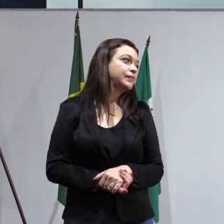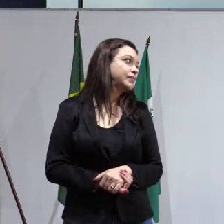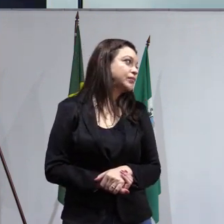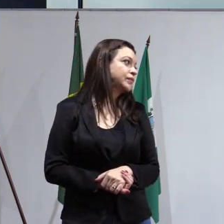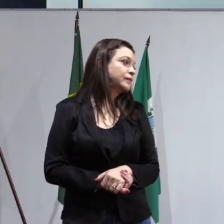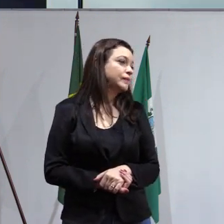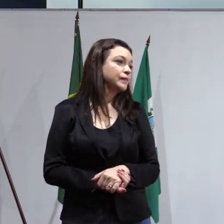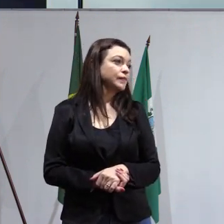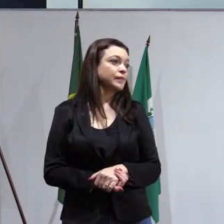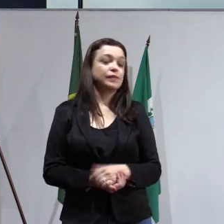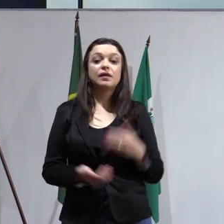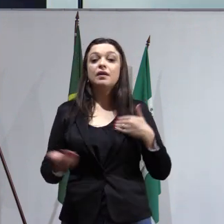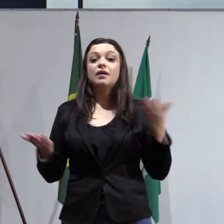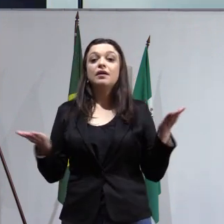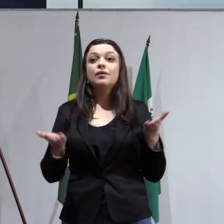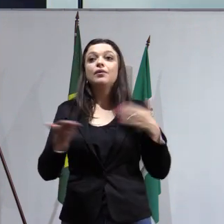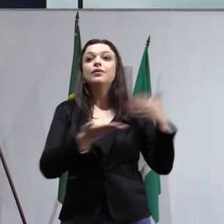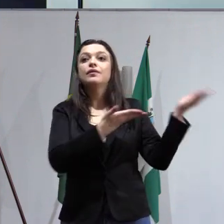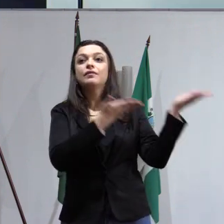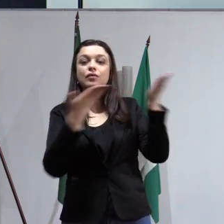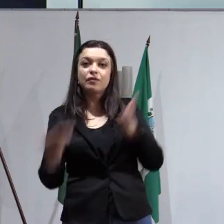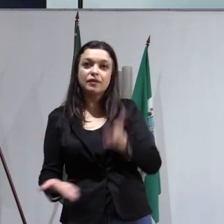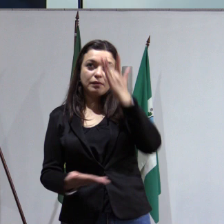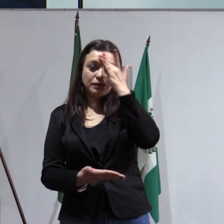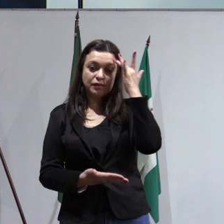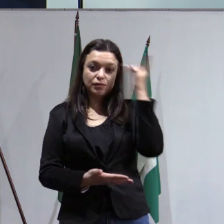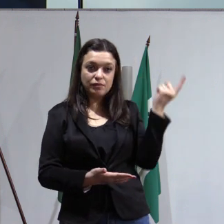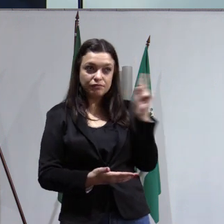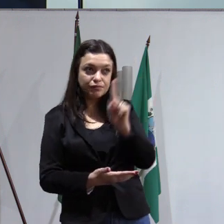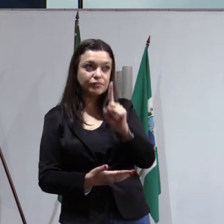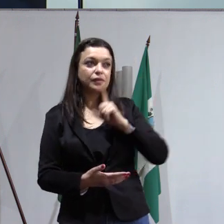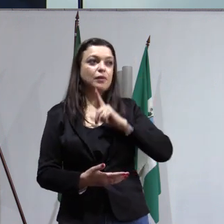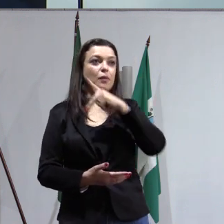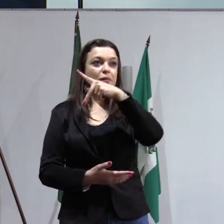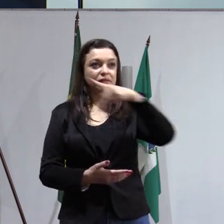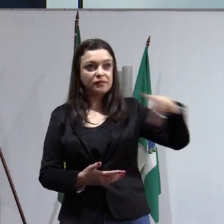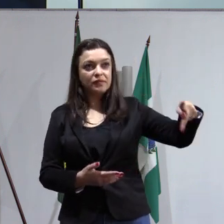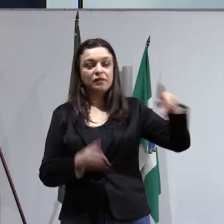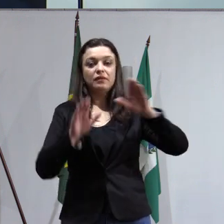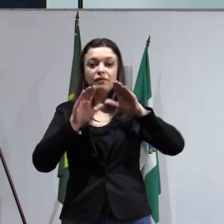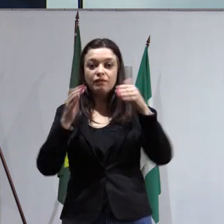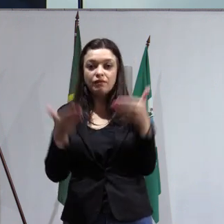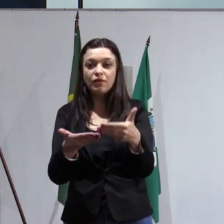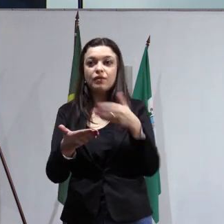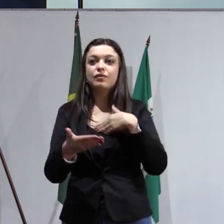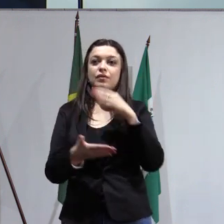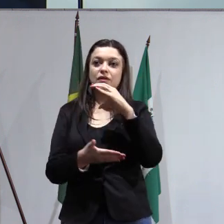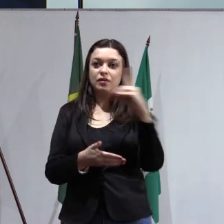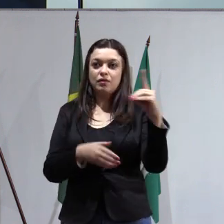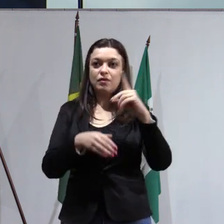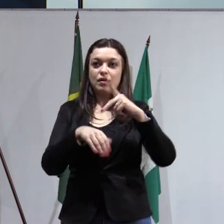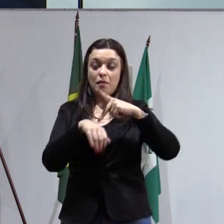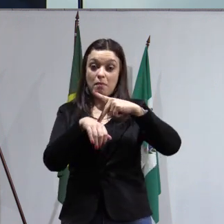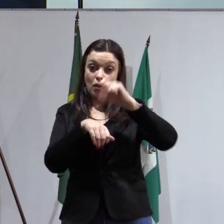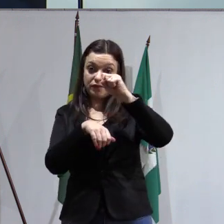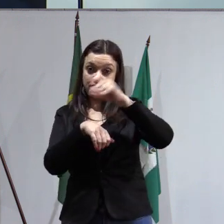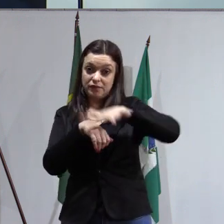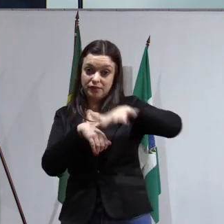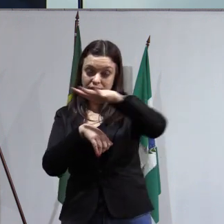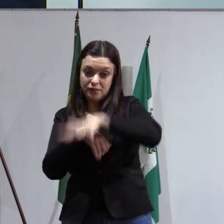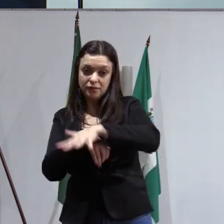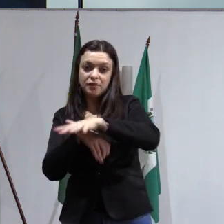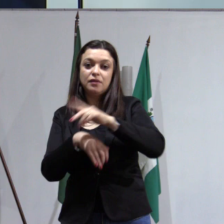Eu queria convidar a fazer a sua fala o presidente do Fórum de Coordenadores dos Programas de Pós-Graduação, professor